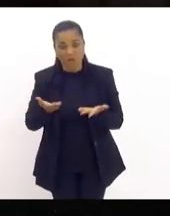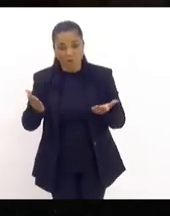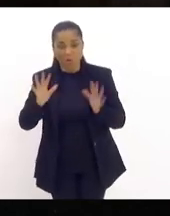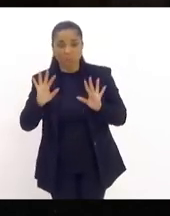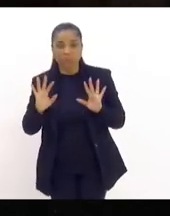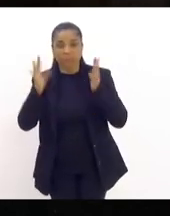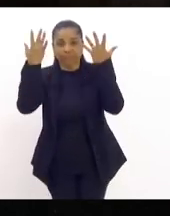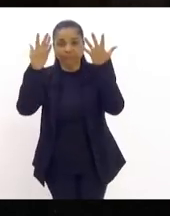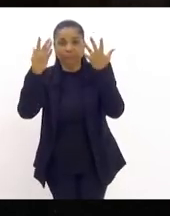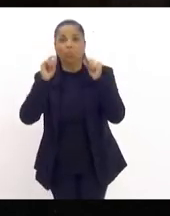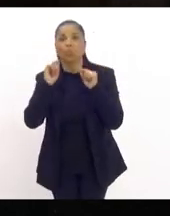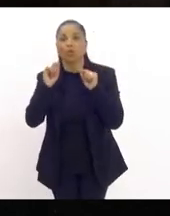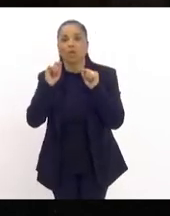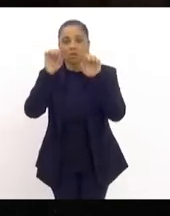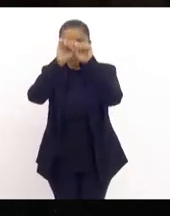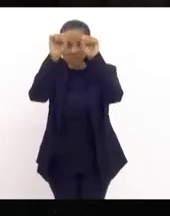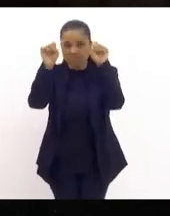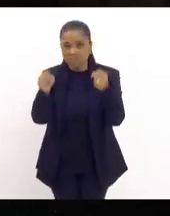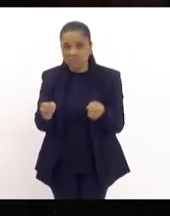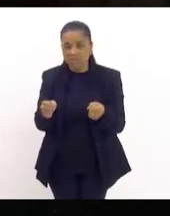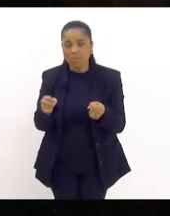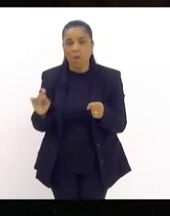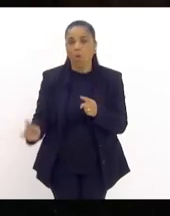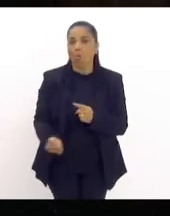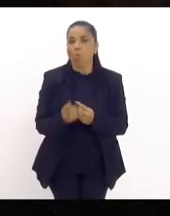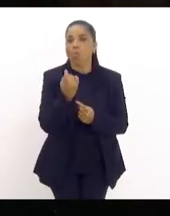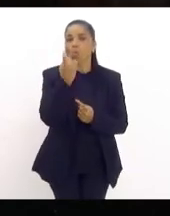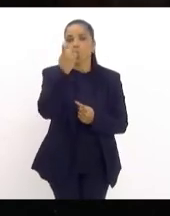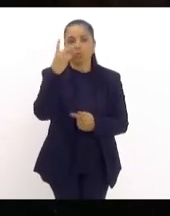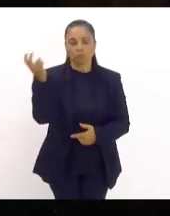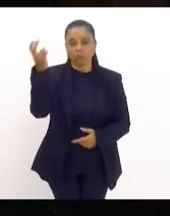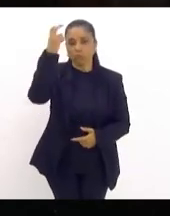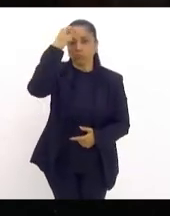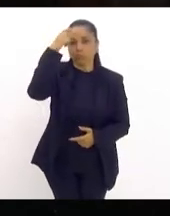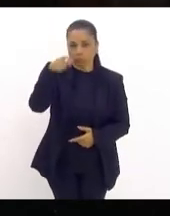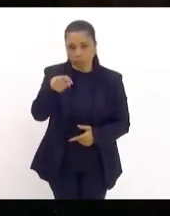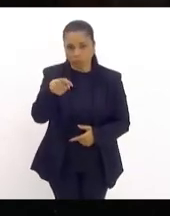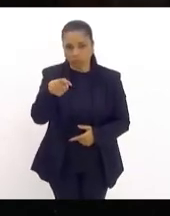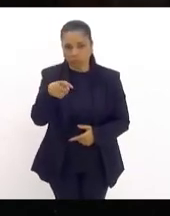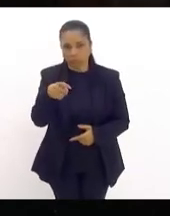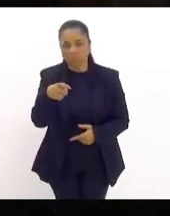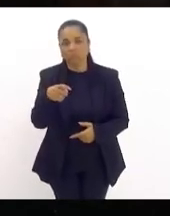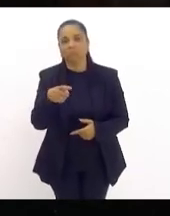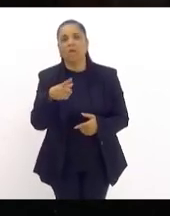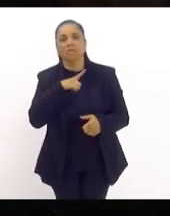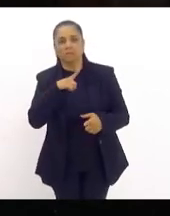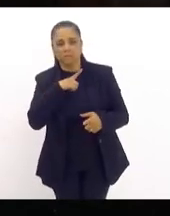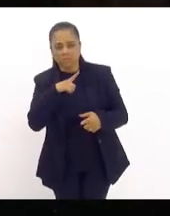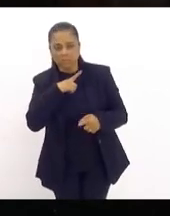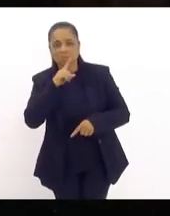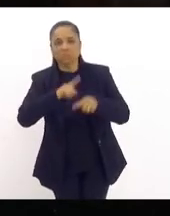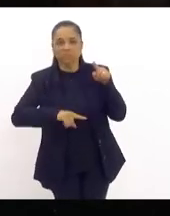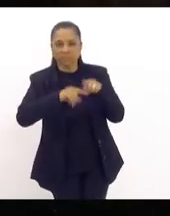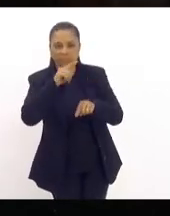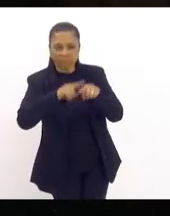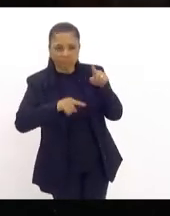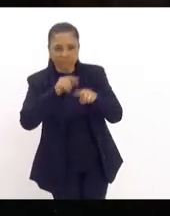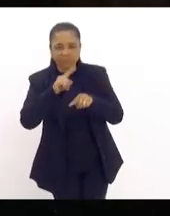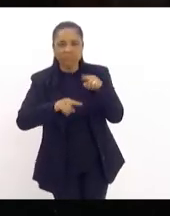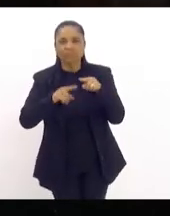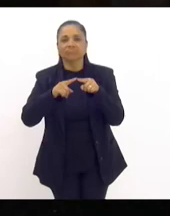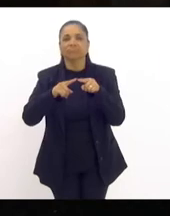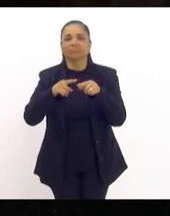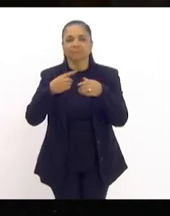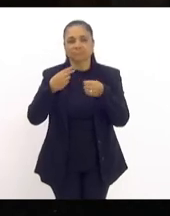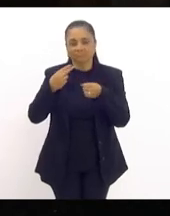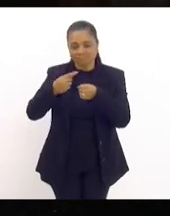de consolidação do Sistema Único de Cultura para que a gente possa ter equipamentos nos territórios periféricos,